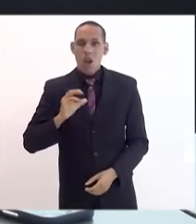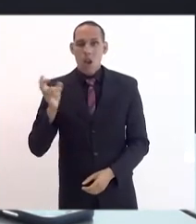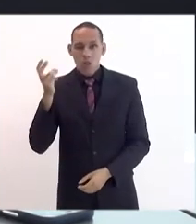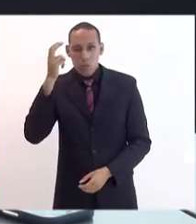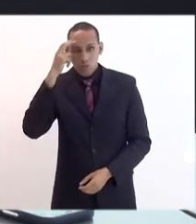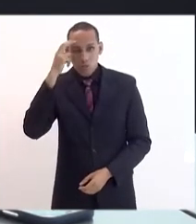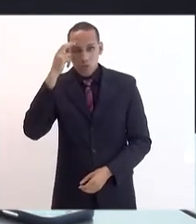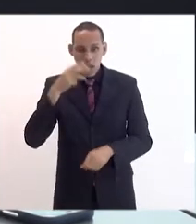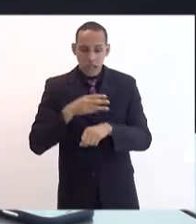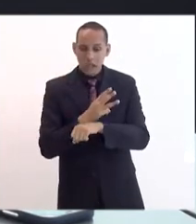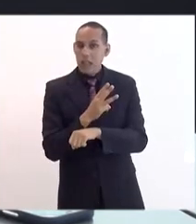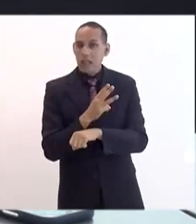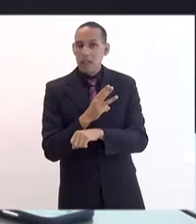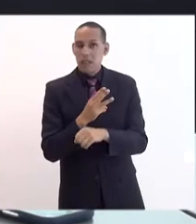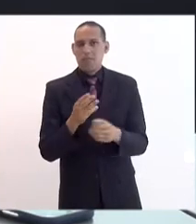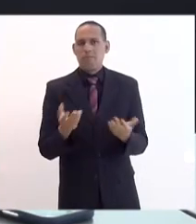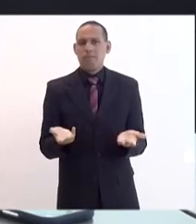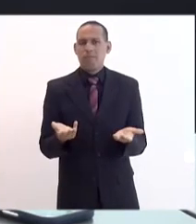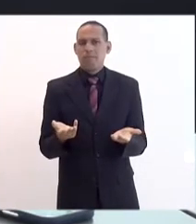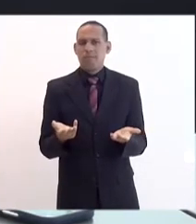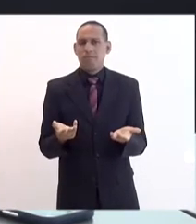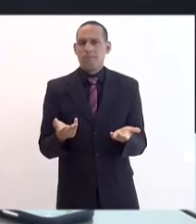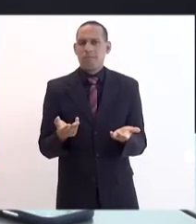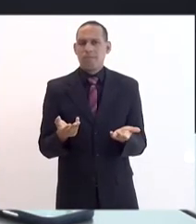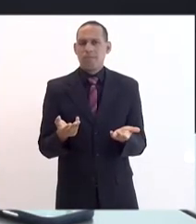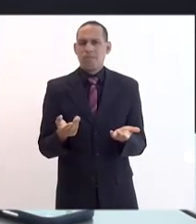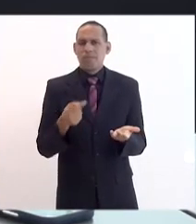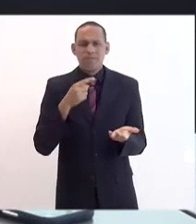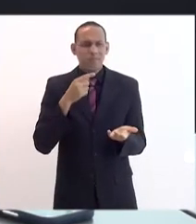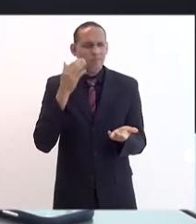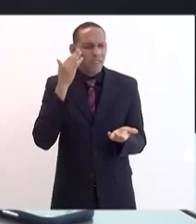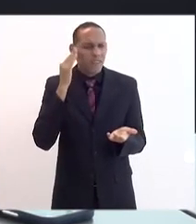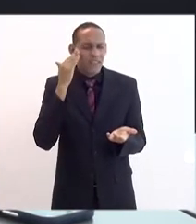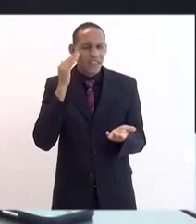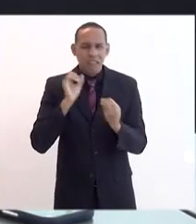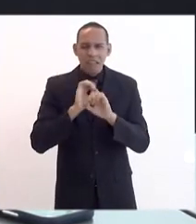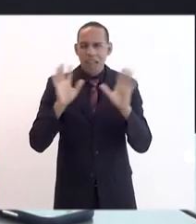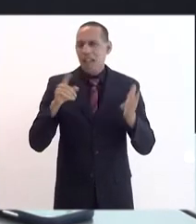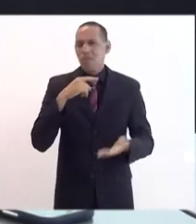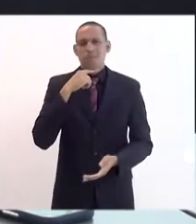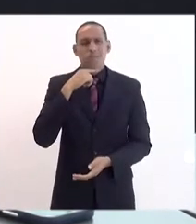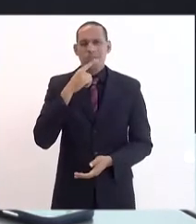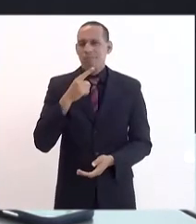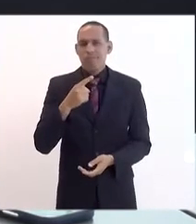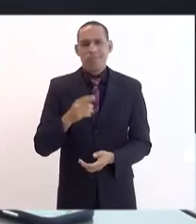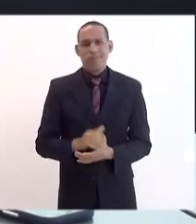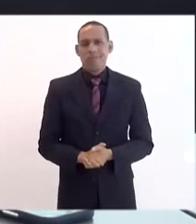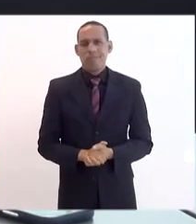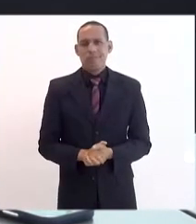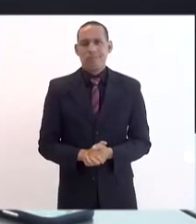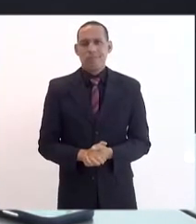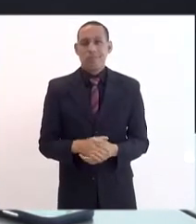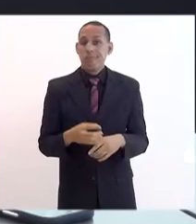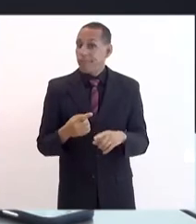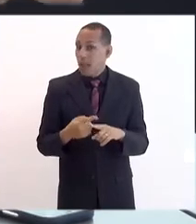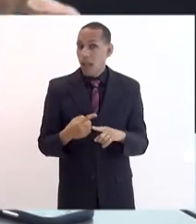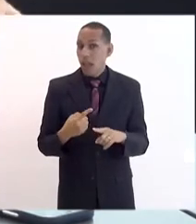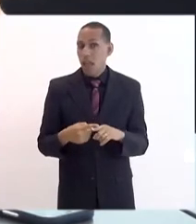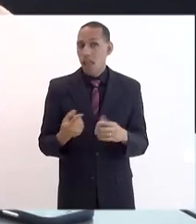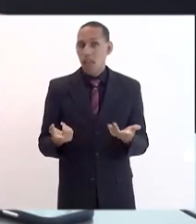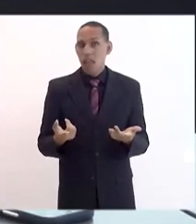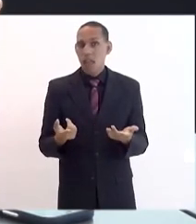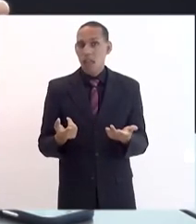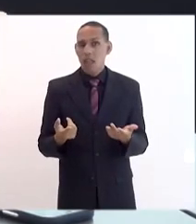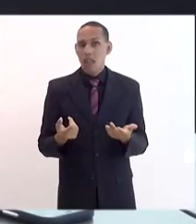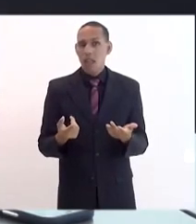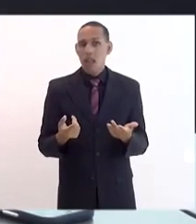ZAP. Ficou quase incompreensível, né, Mickey? Era difícil. Porque, votando o processo